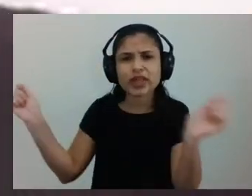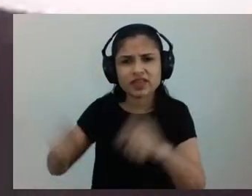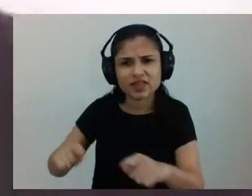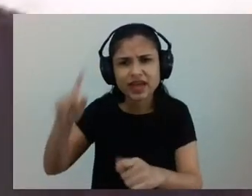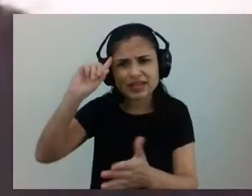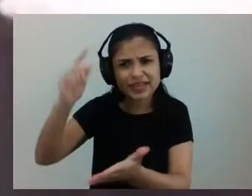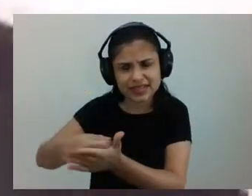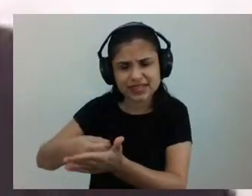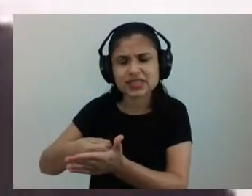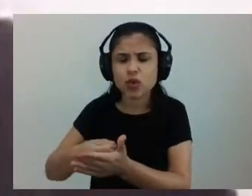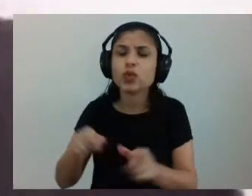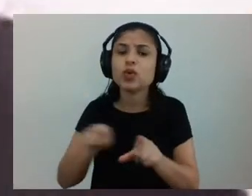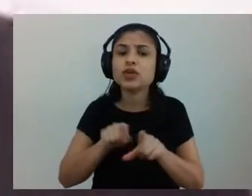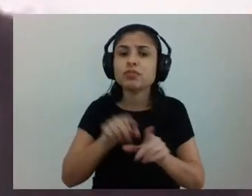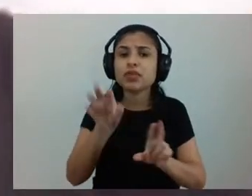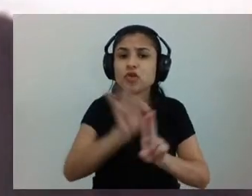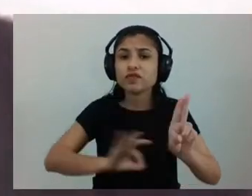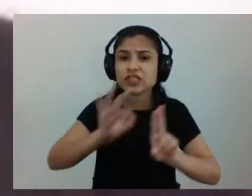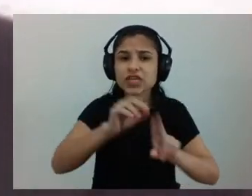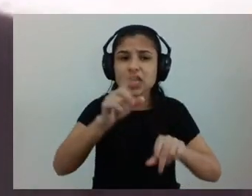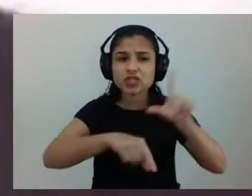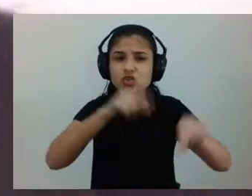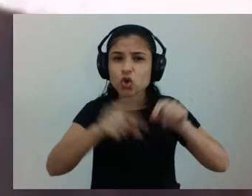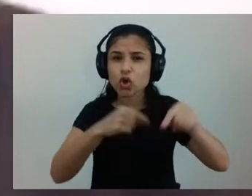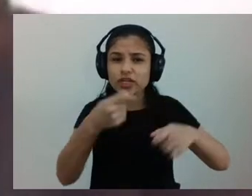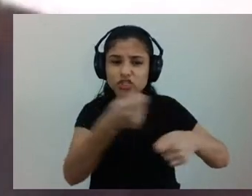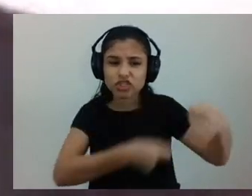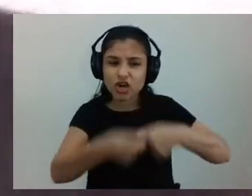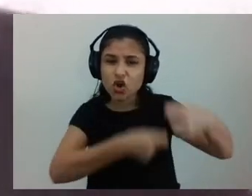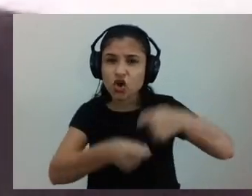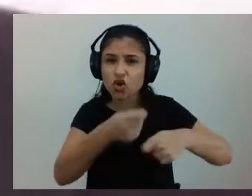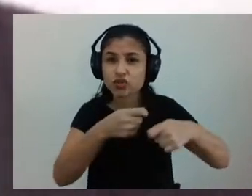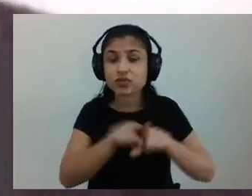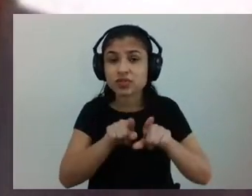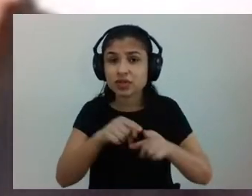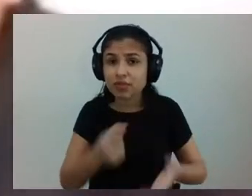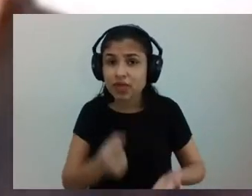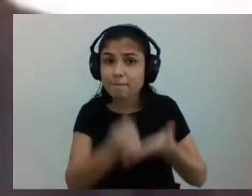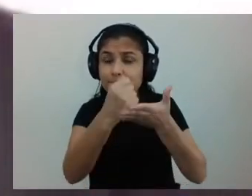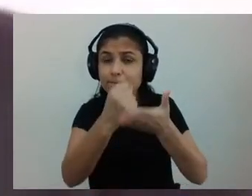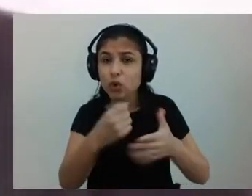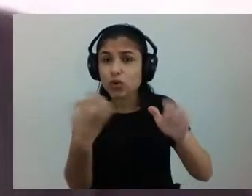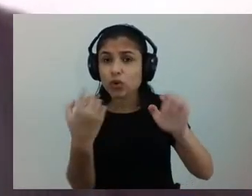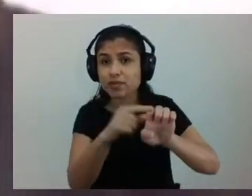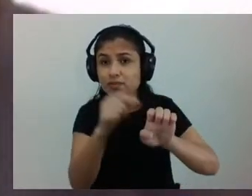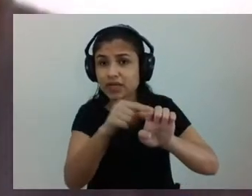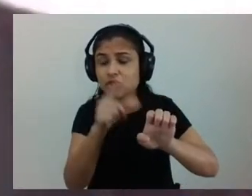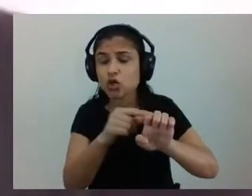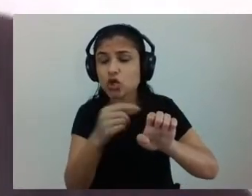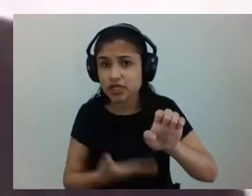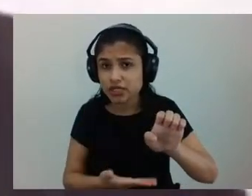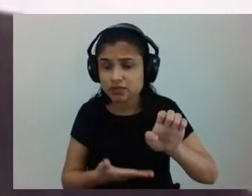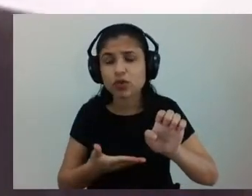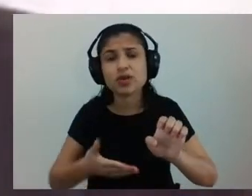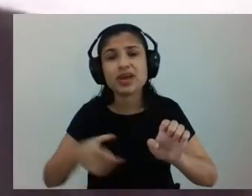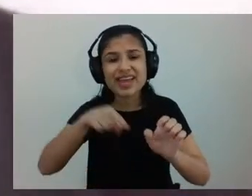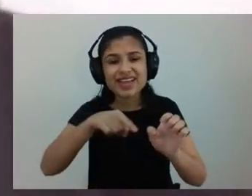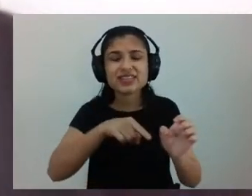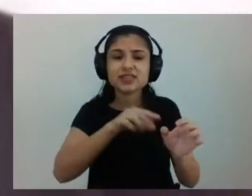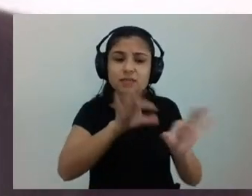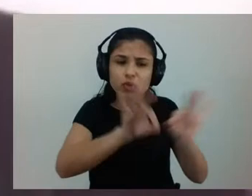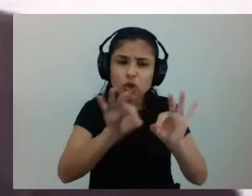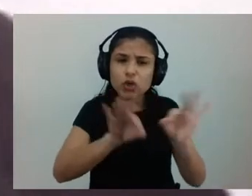chama-se UFSCar Escola de Negócios, de apoio ao empreendedorismo. Esses programas, apenas esses, dariam